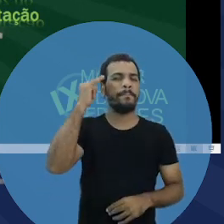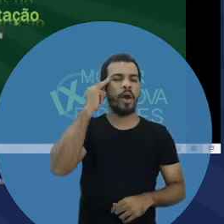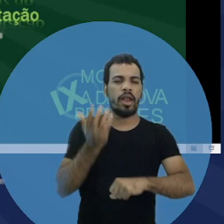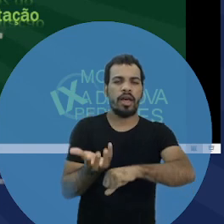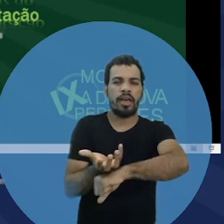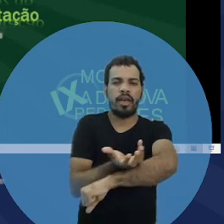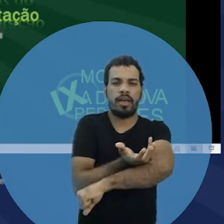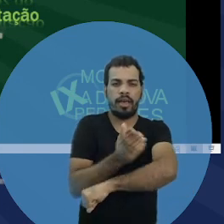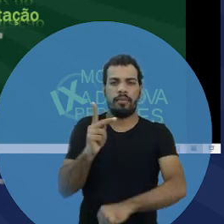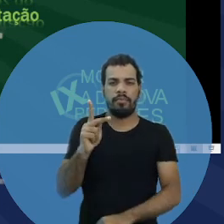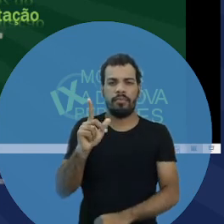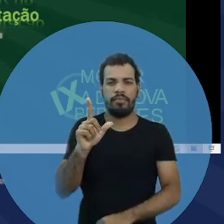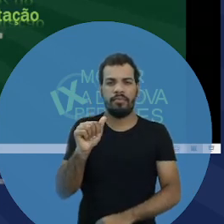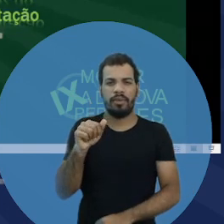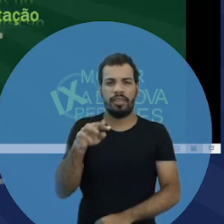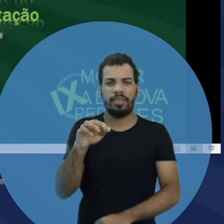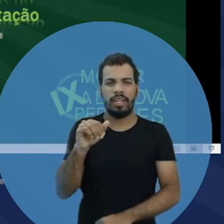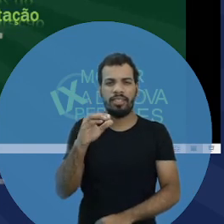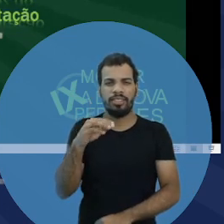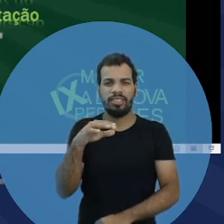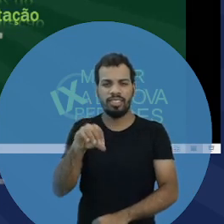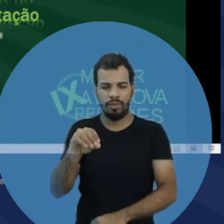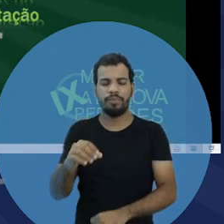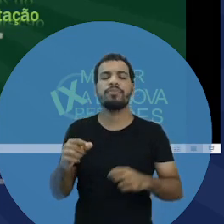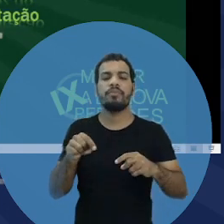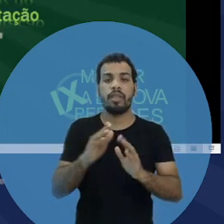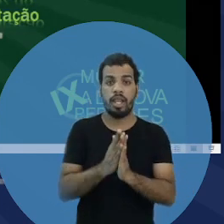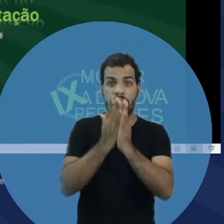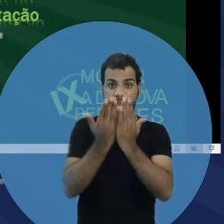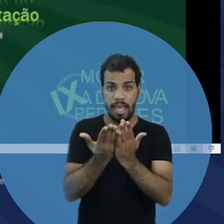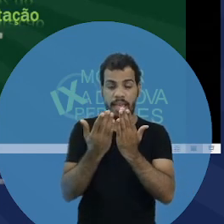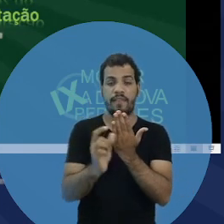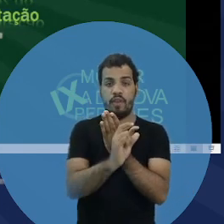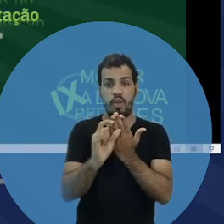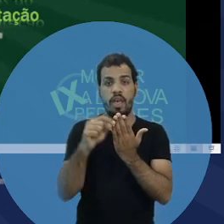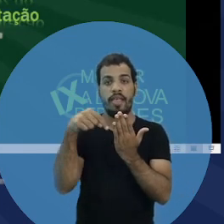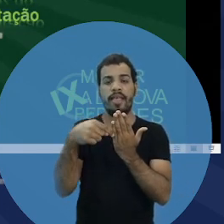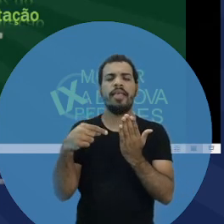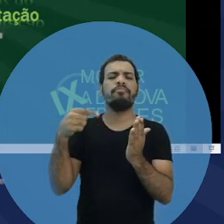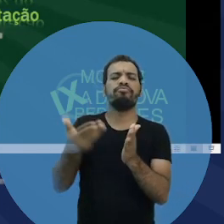livro, Grada Quilomba, ela tem uma